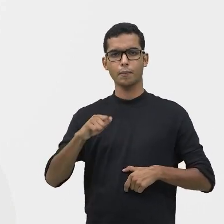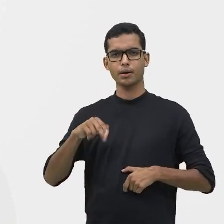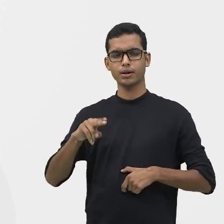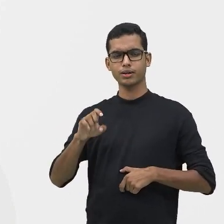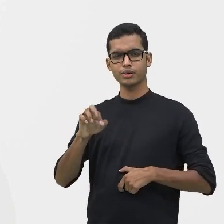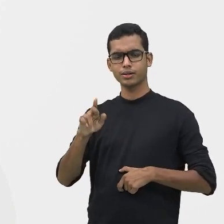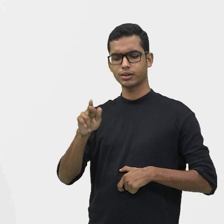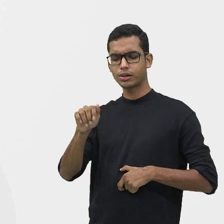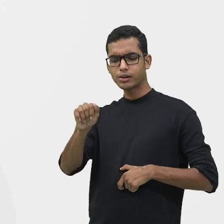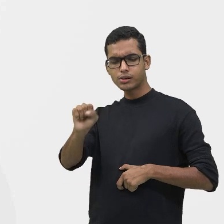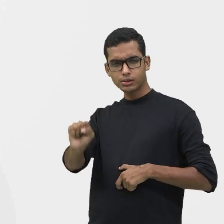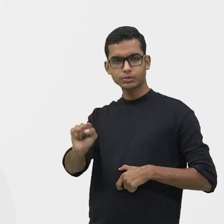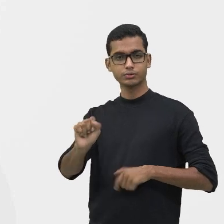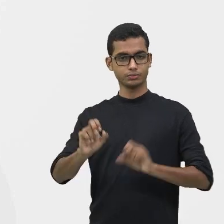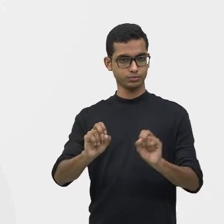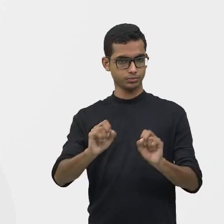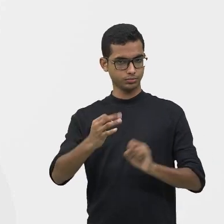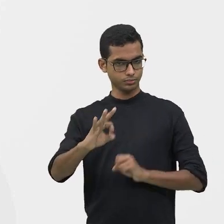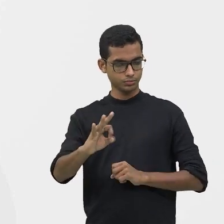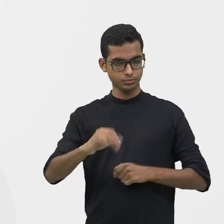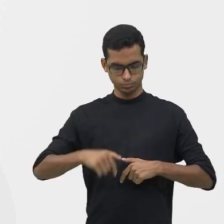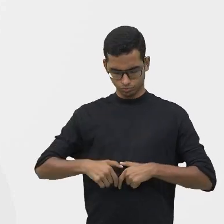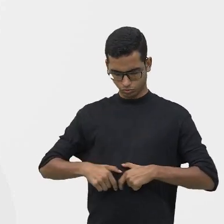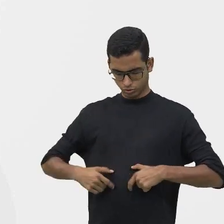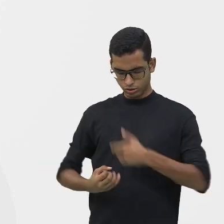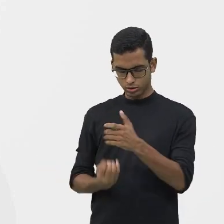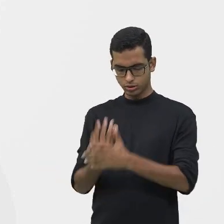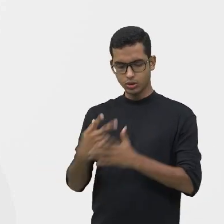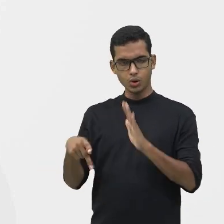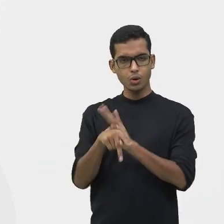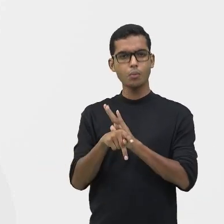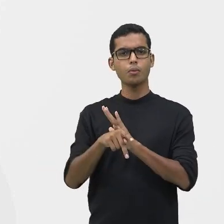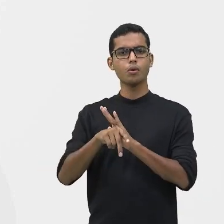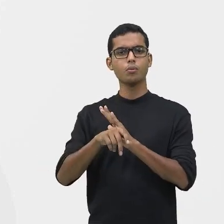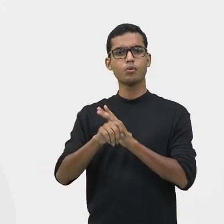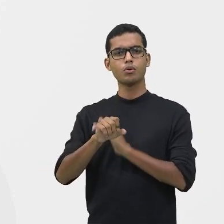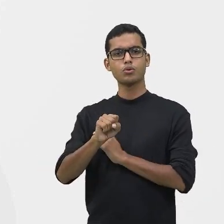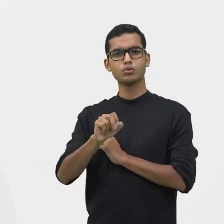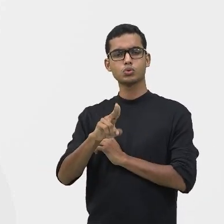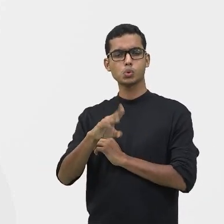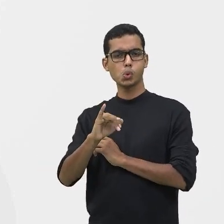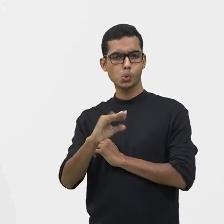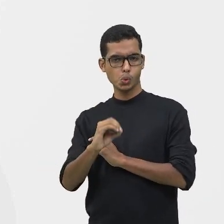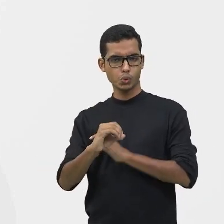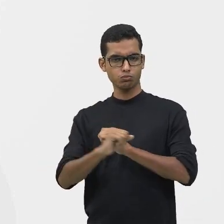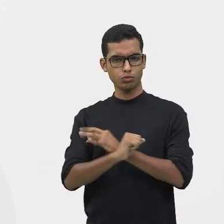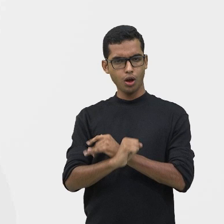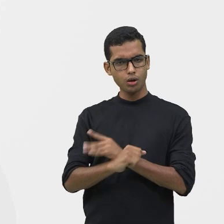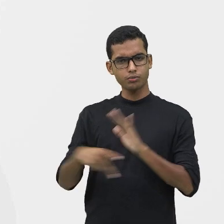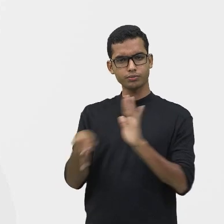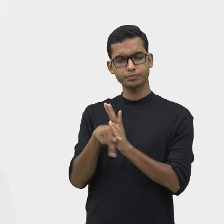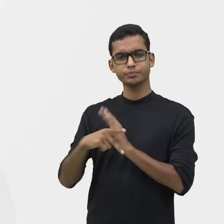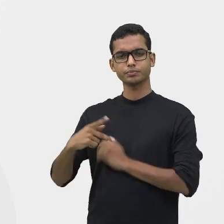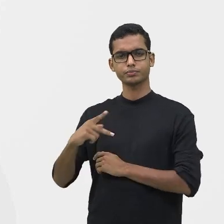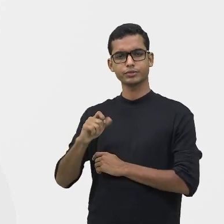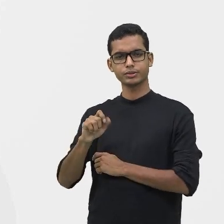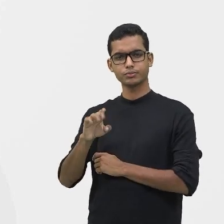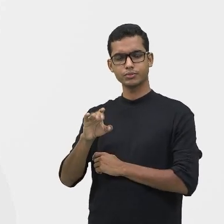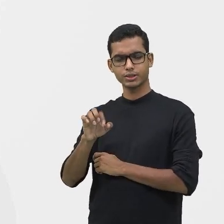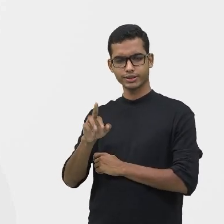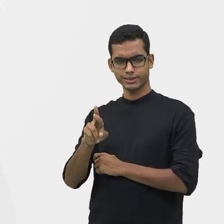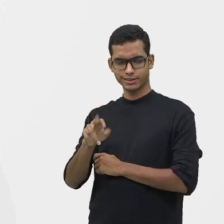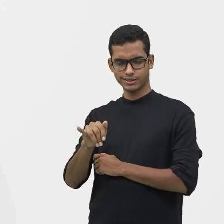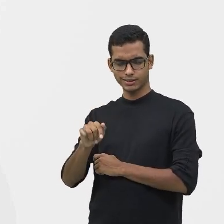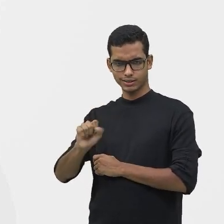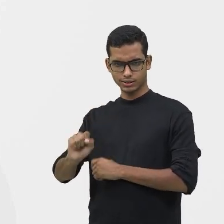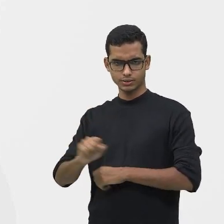pancreático. Beleza? Muito bem, queridos. Agora a gente vai ver o nosso sistema digestório